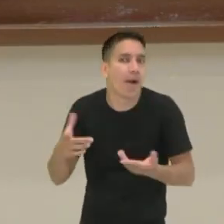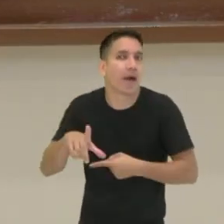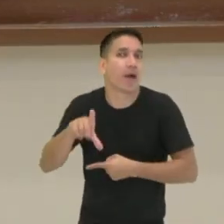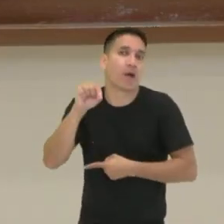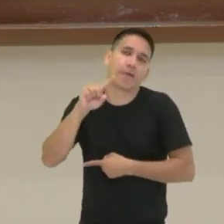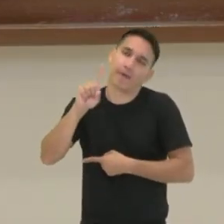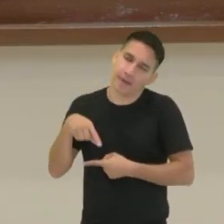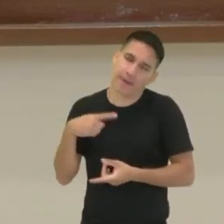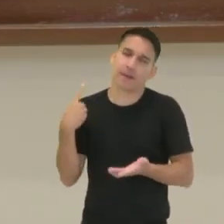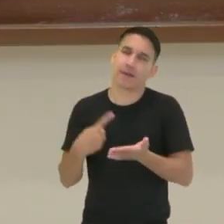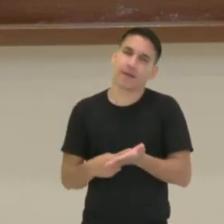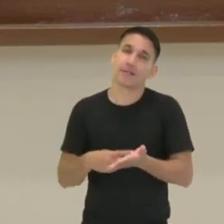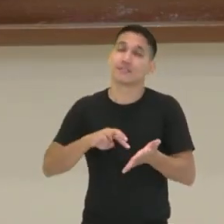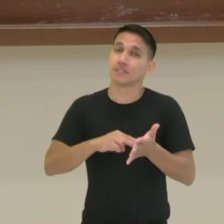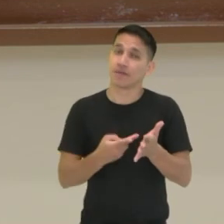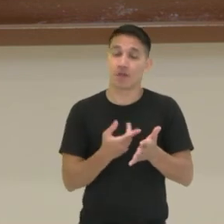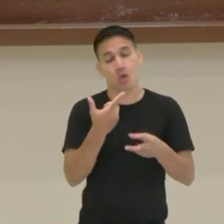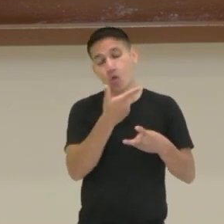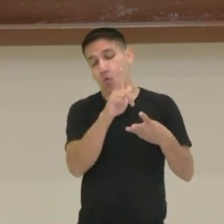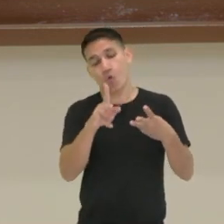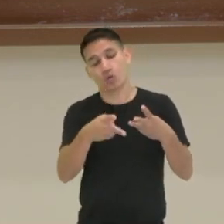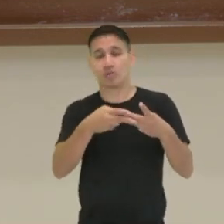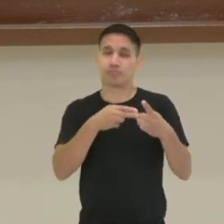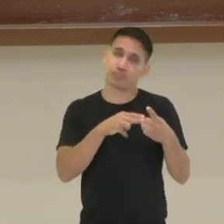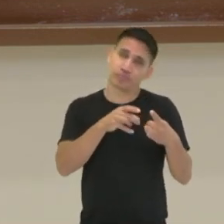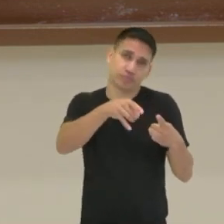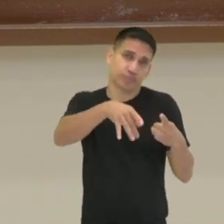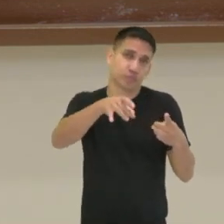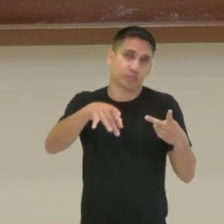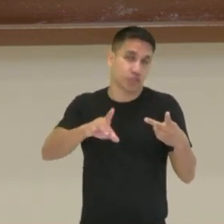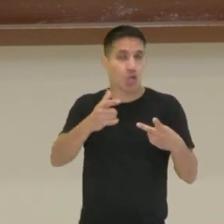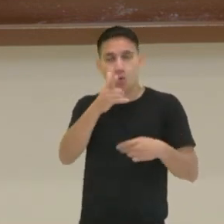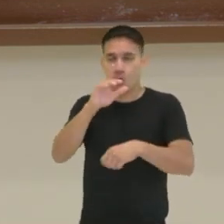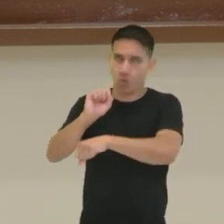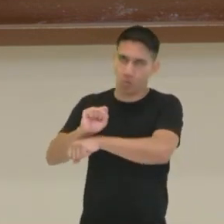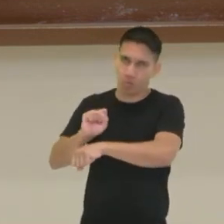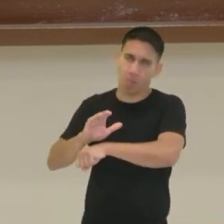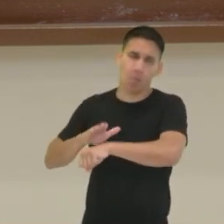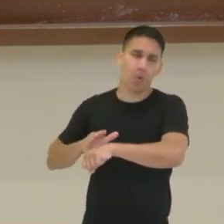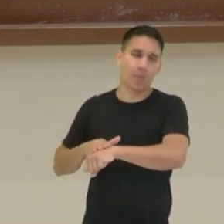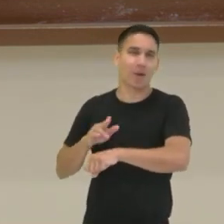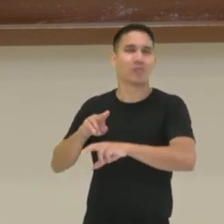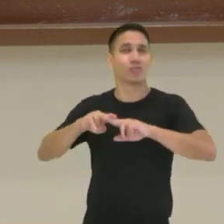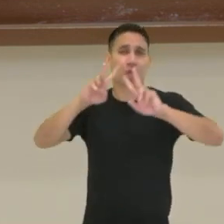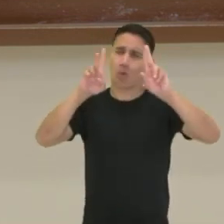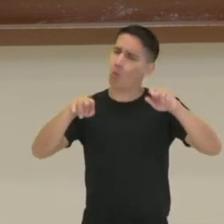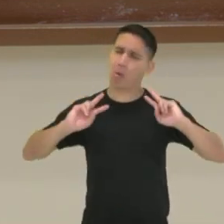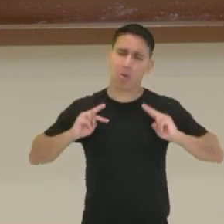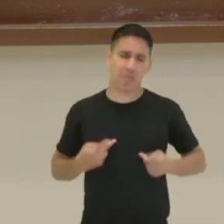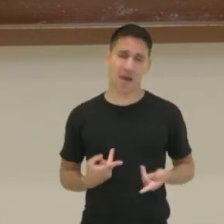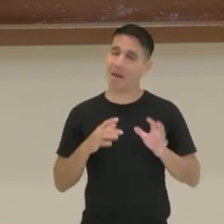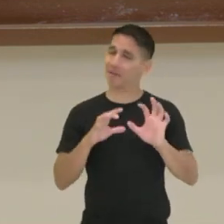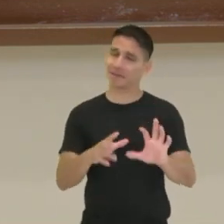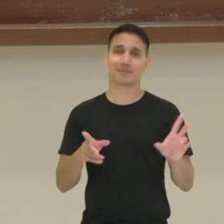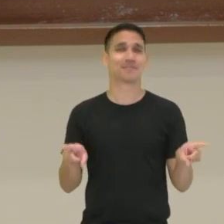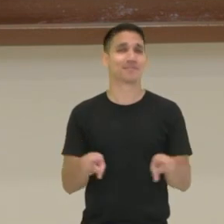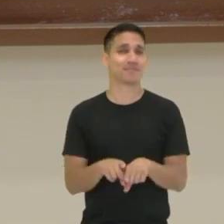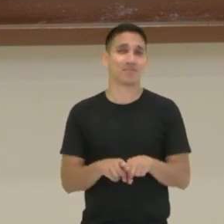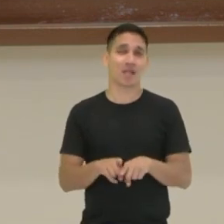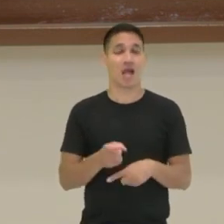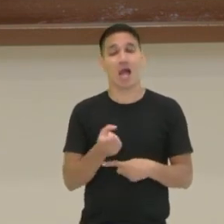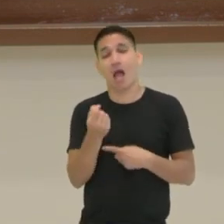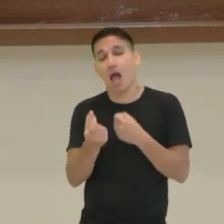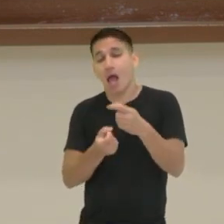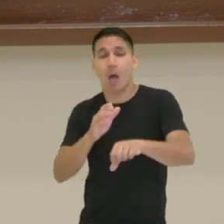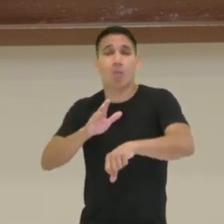uma escolha, a gente abre mão de outras coisas. Isso faz parte da nossa existência humana, caminha com a gente sempre. A cada momento na vida, a gente